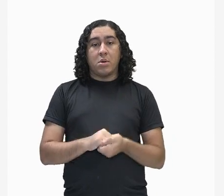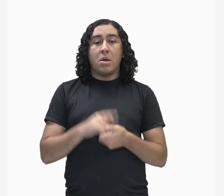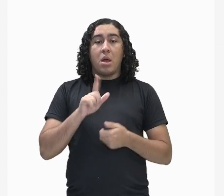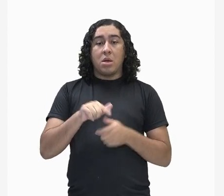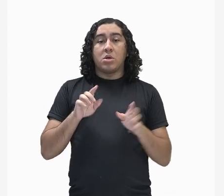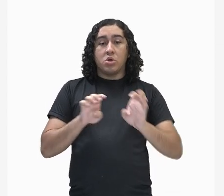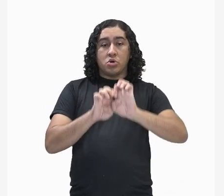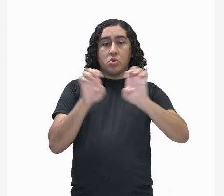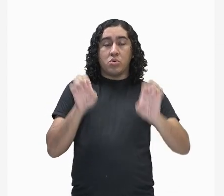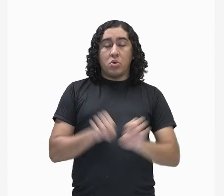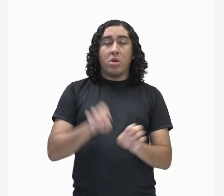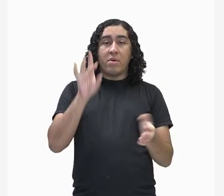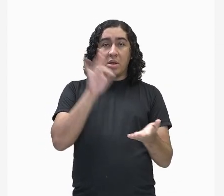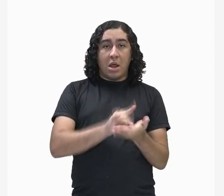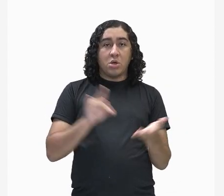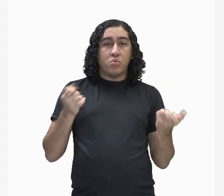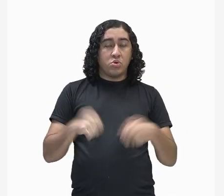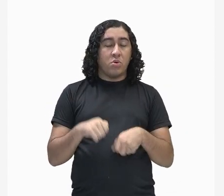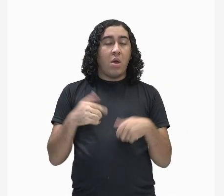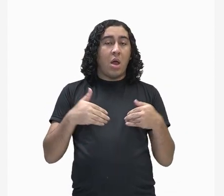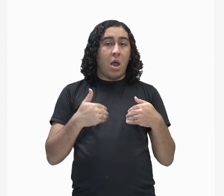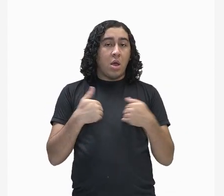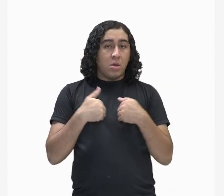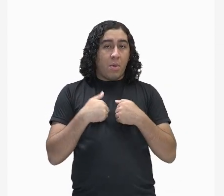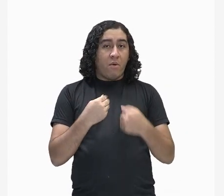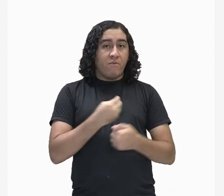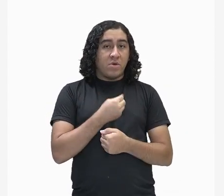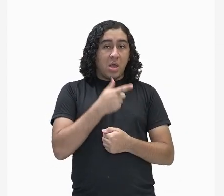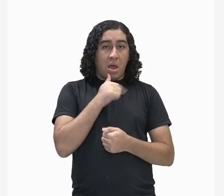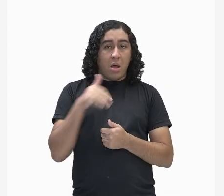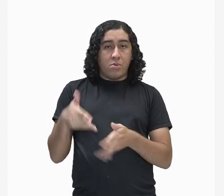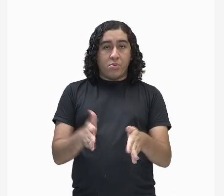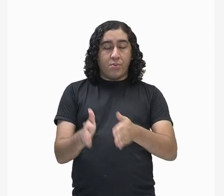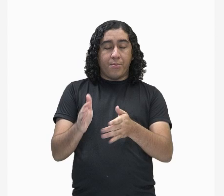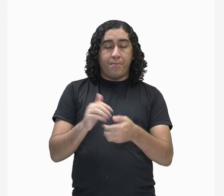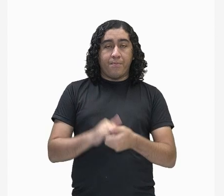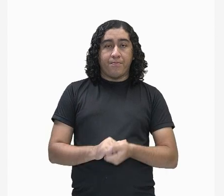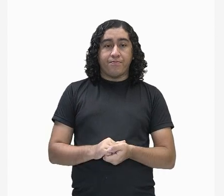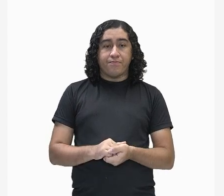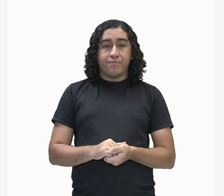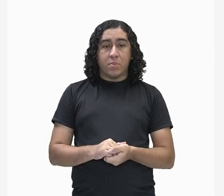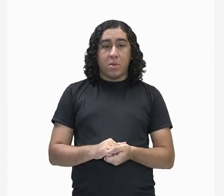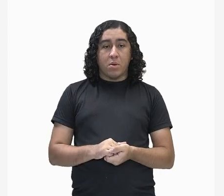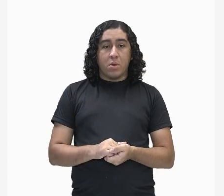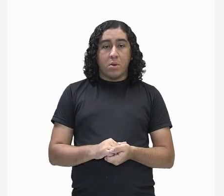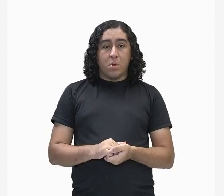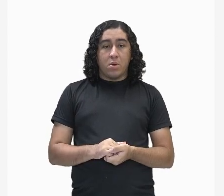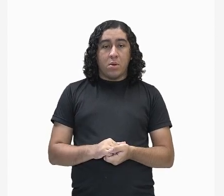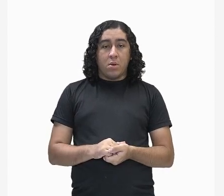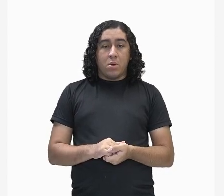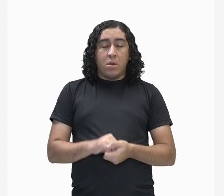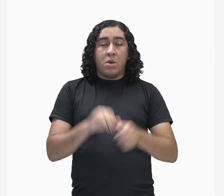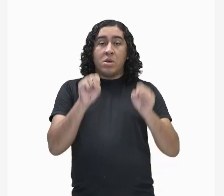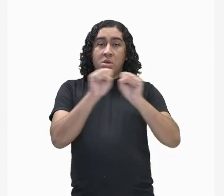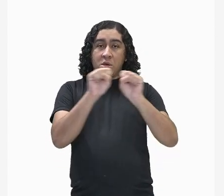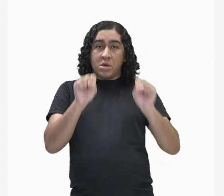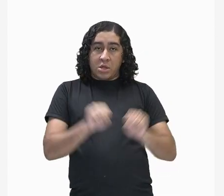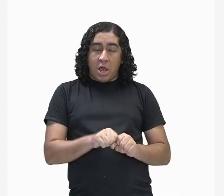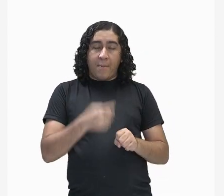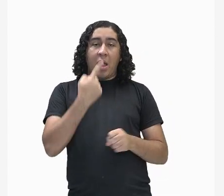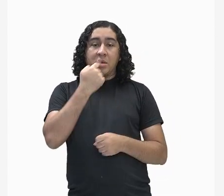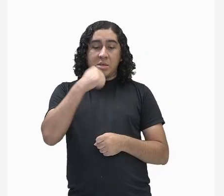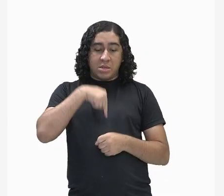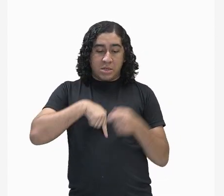é exatamente para animais que vivem em ambiente aquático, que é o caso dos peixes. Sistema circulatório fechado, né? Porque